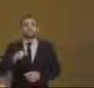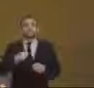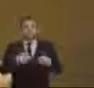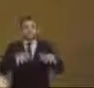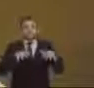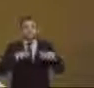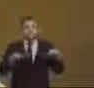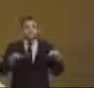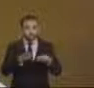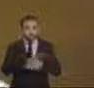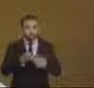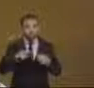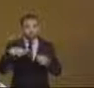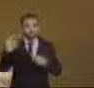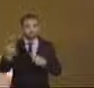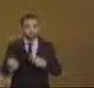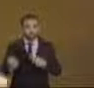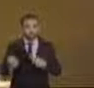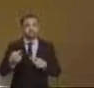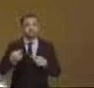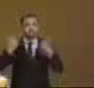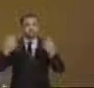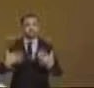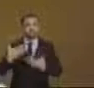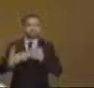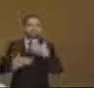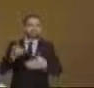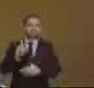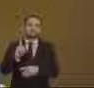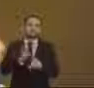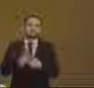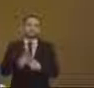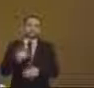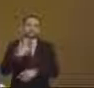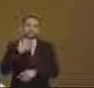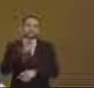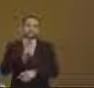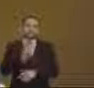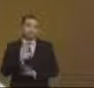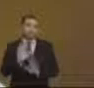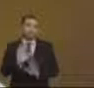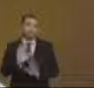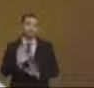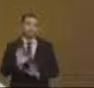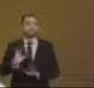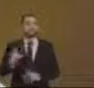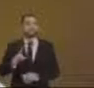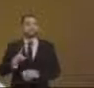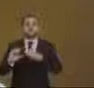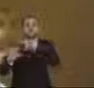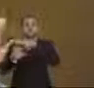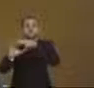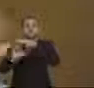evento, eu não vou poder falar do processo, até porque não tenho conhecimento, só sei que essa firma não participou de